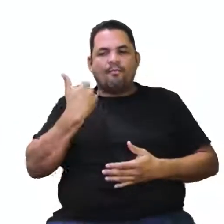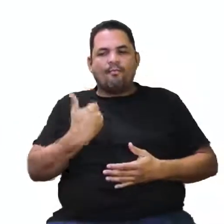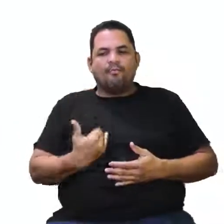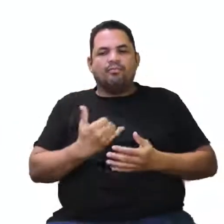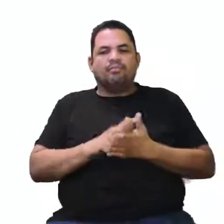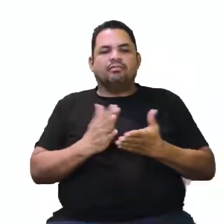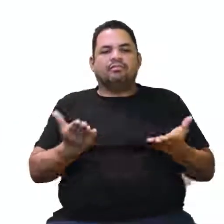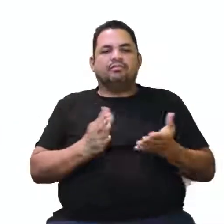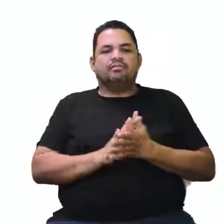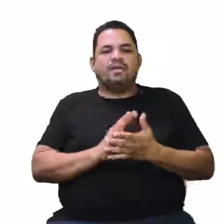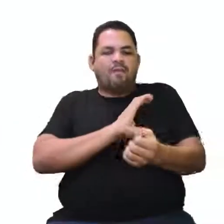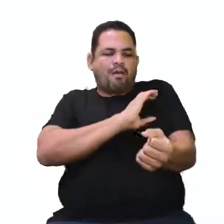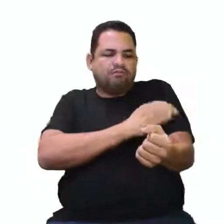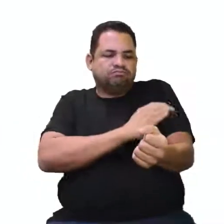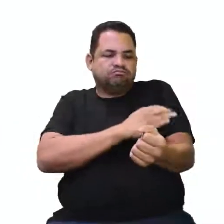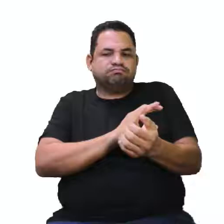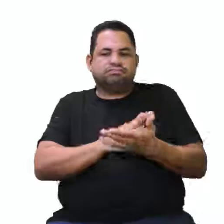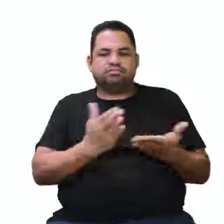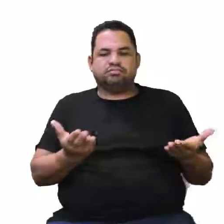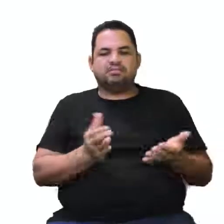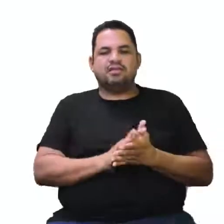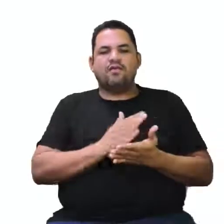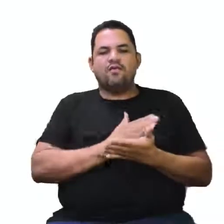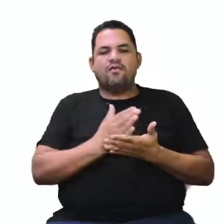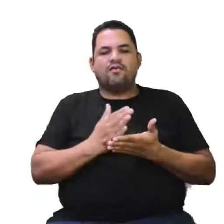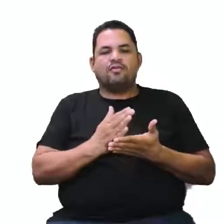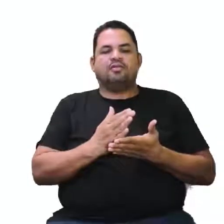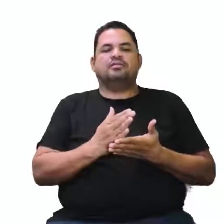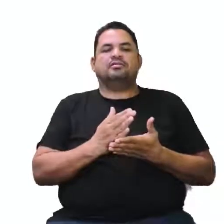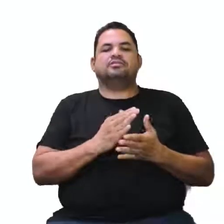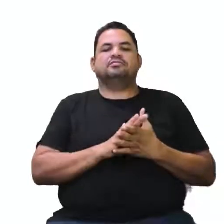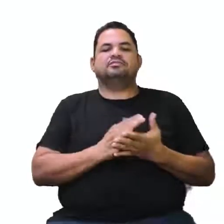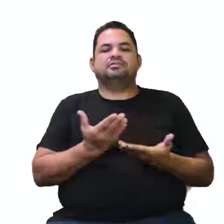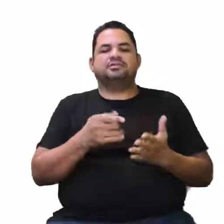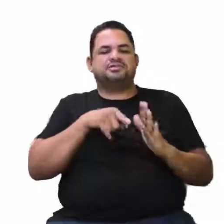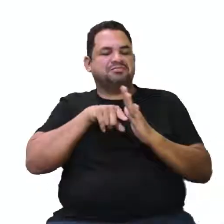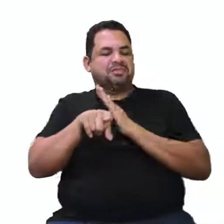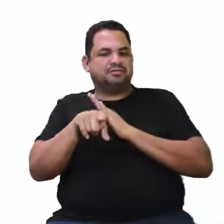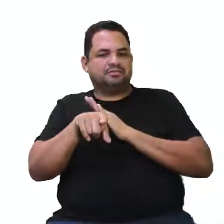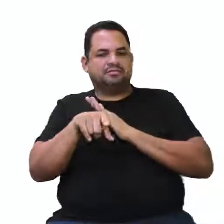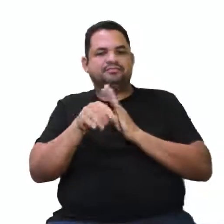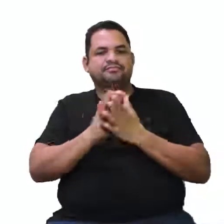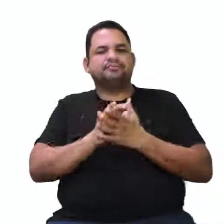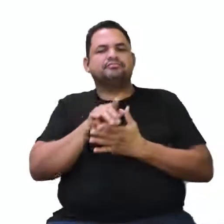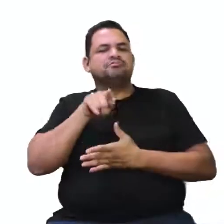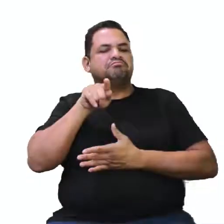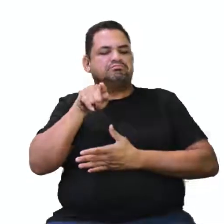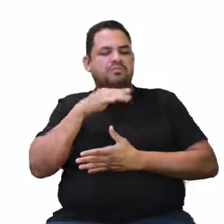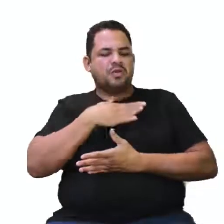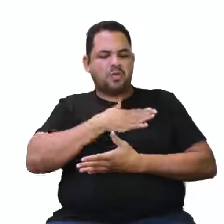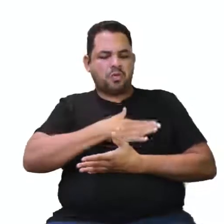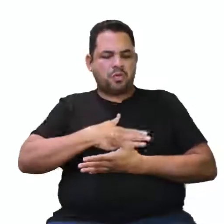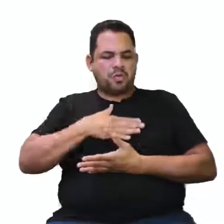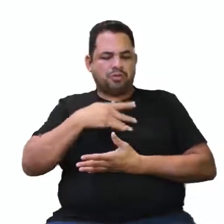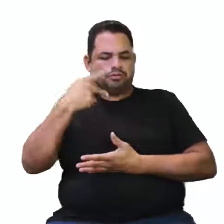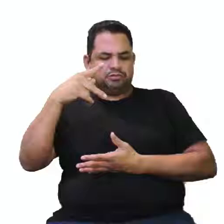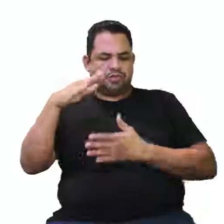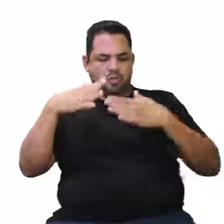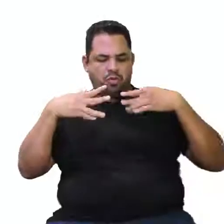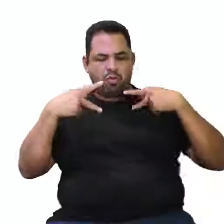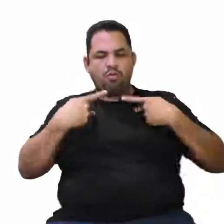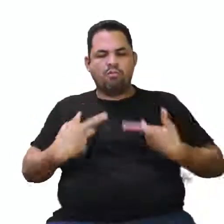Mais músculo, né? Então, começa aí as objeções. Você gosta do seu